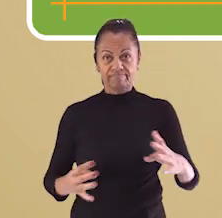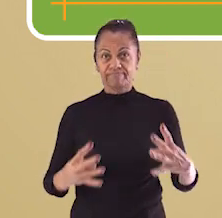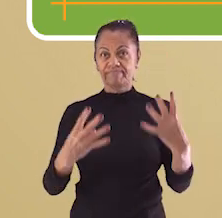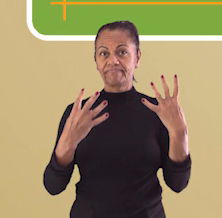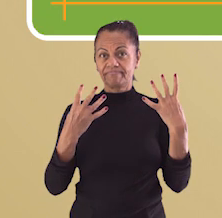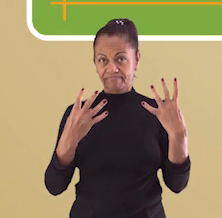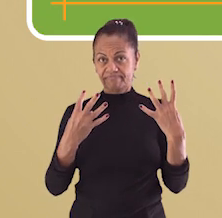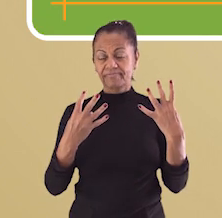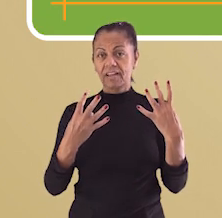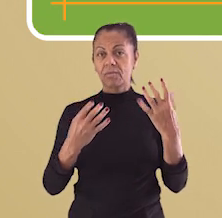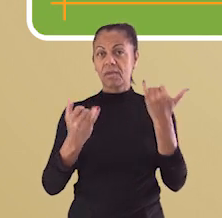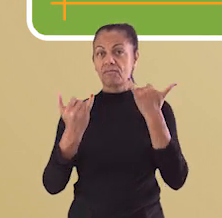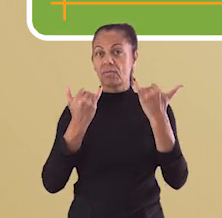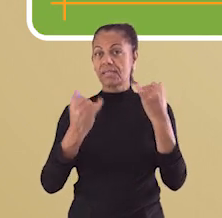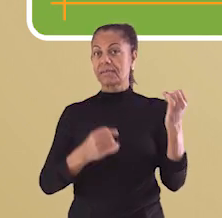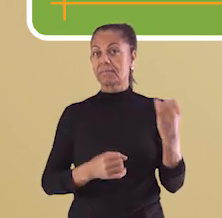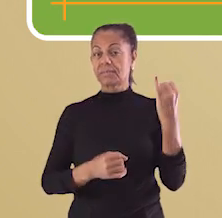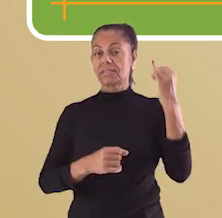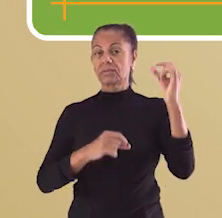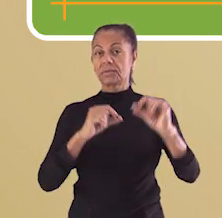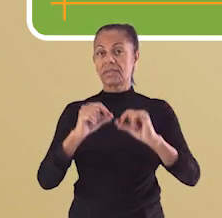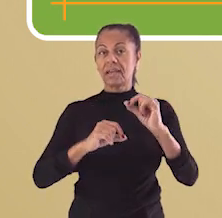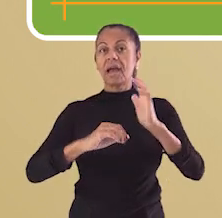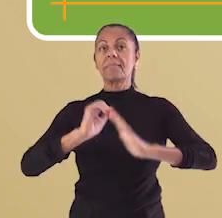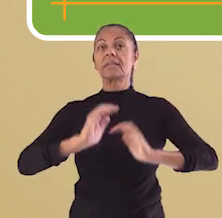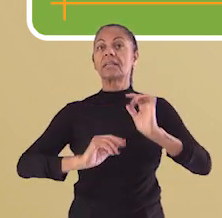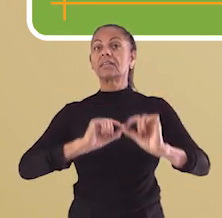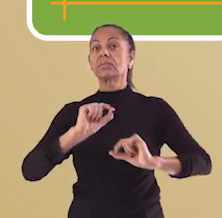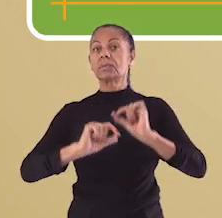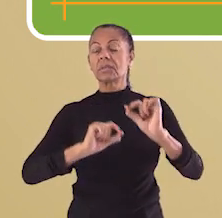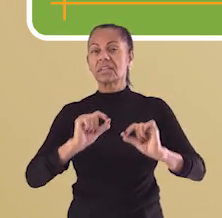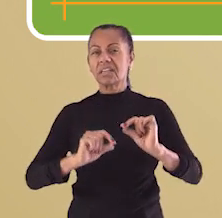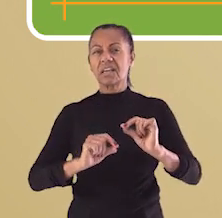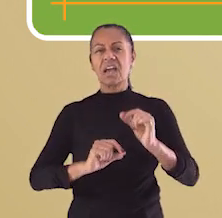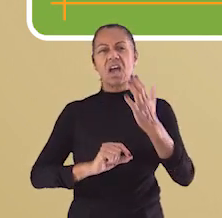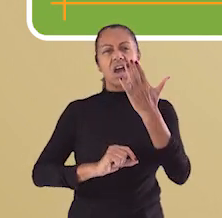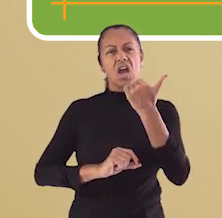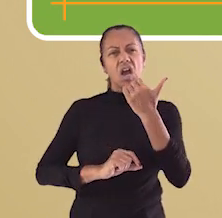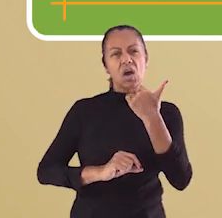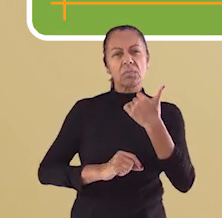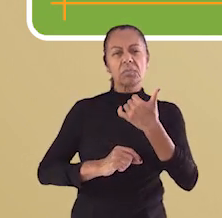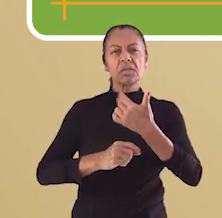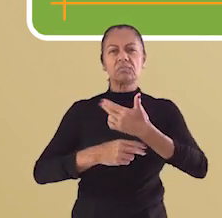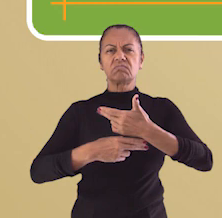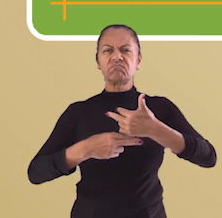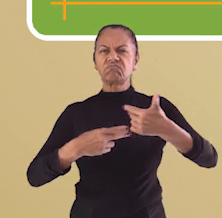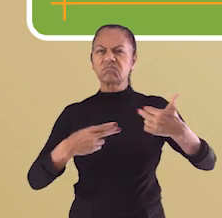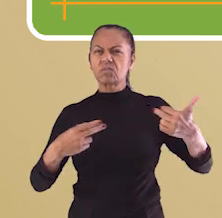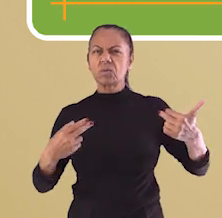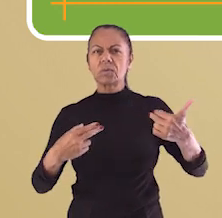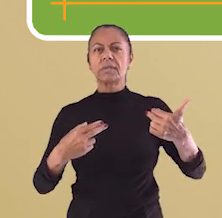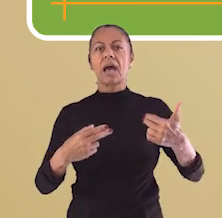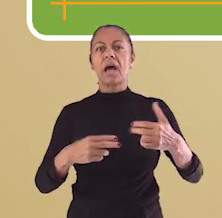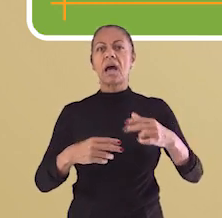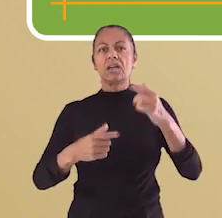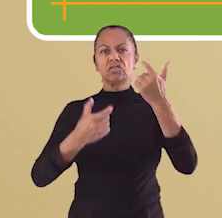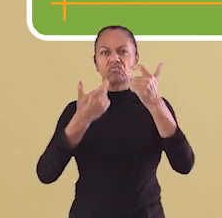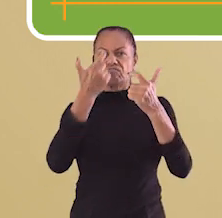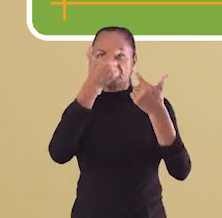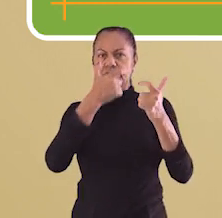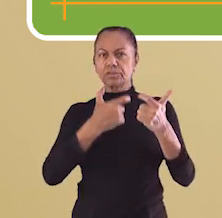habilidade trabalhada na aula de hoje busca discutir a ocorrência de distúrbios nutricionais, como obesidade, subnutrição,